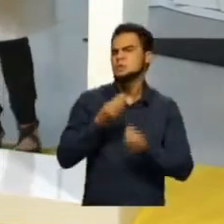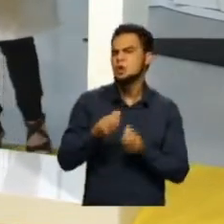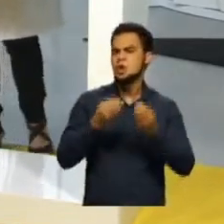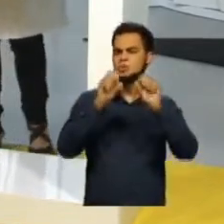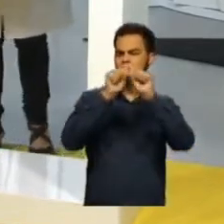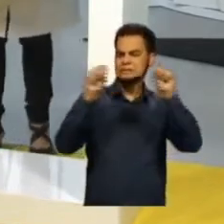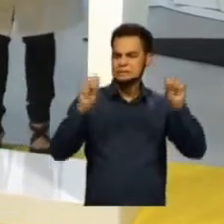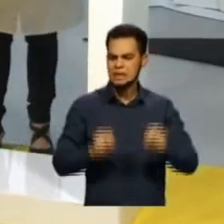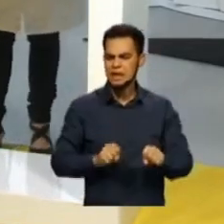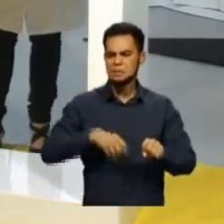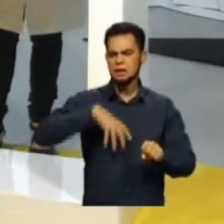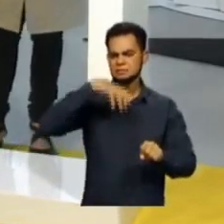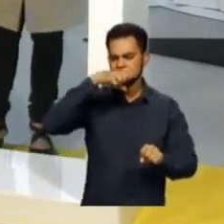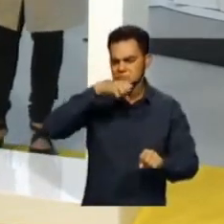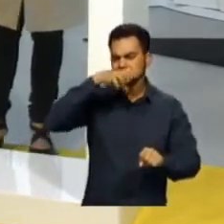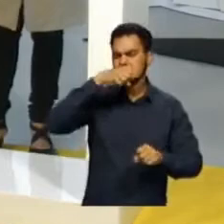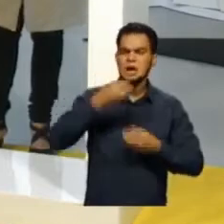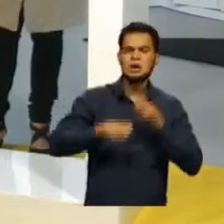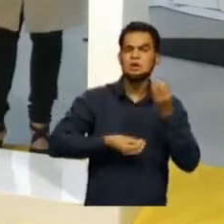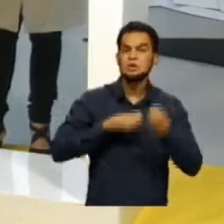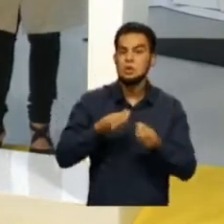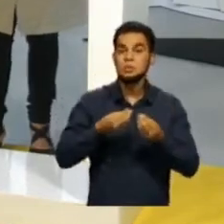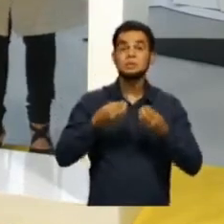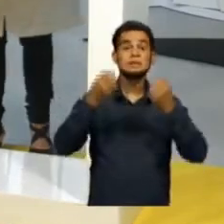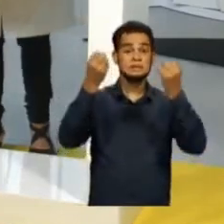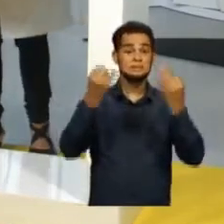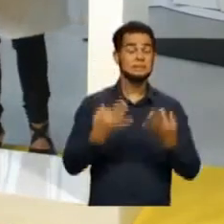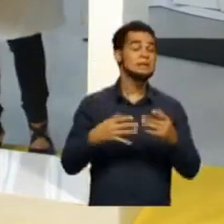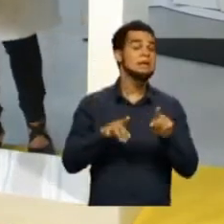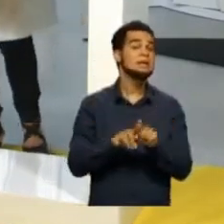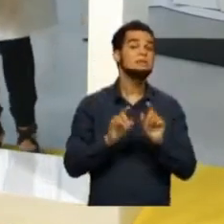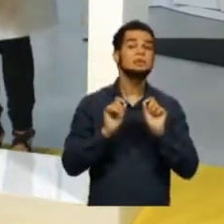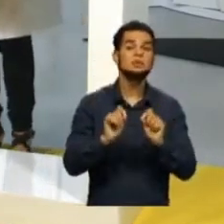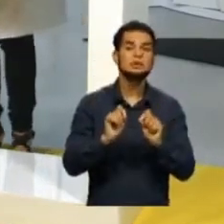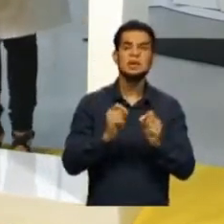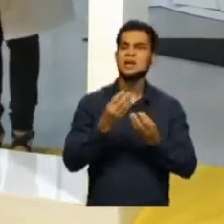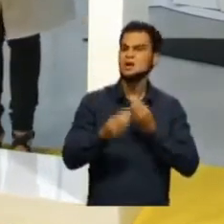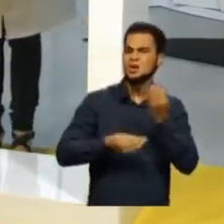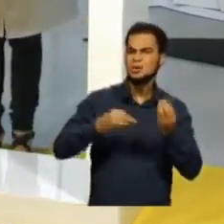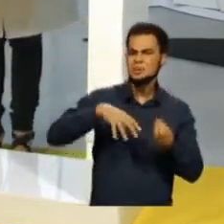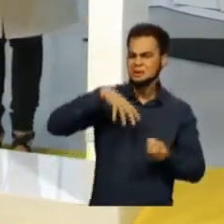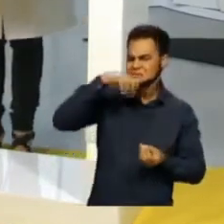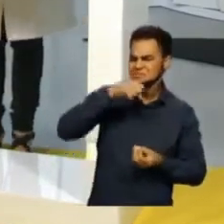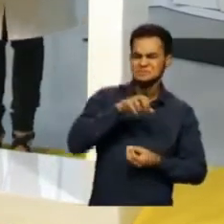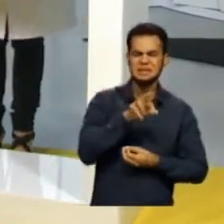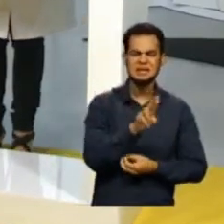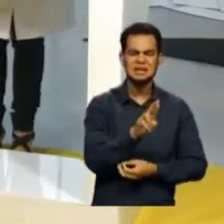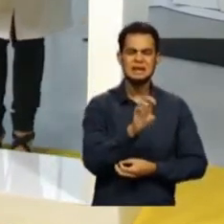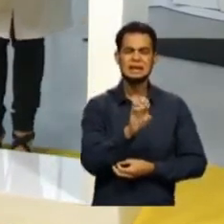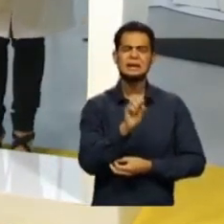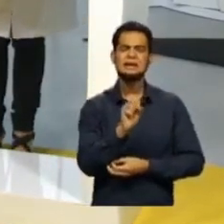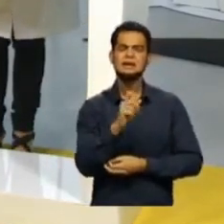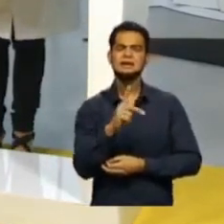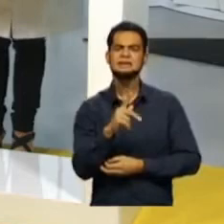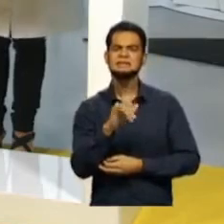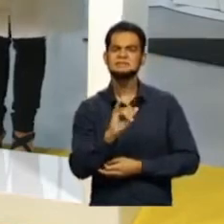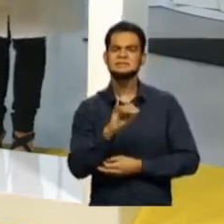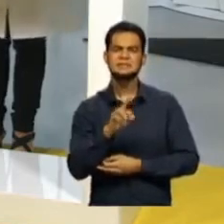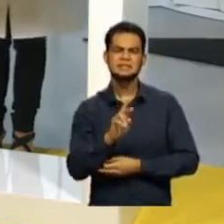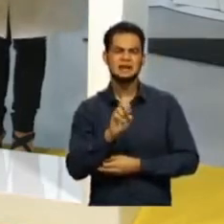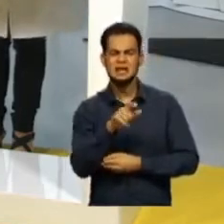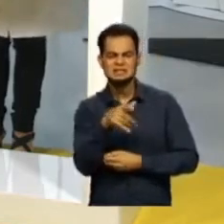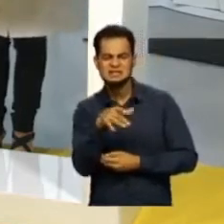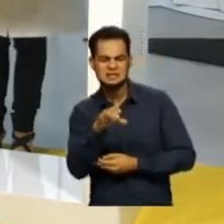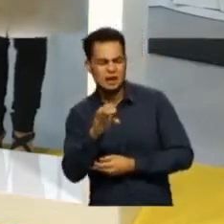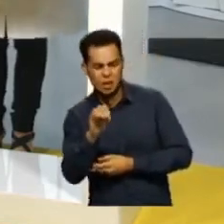falamos aqui da função, de que é a respiração e a função dos órgãos. Primeiro, vamos retomar. O que é